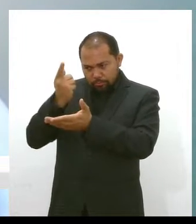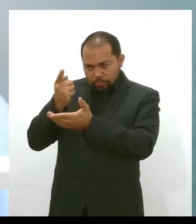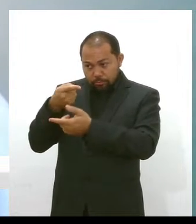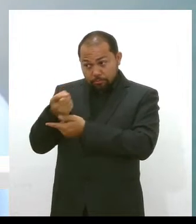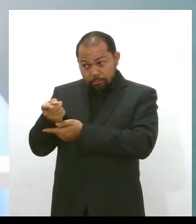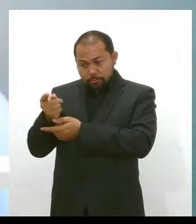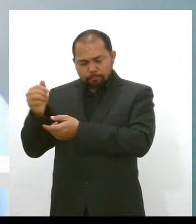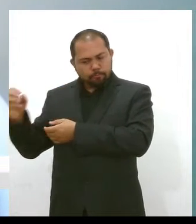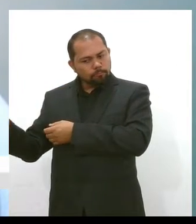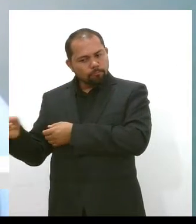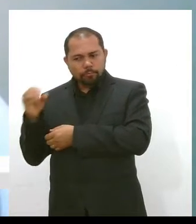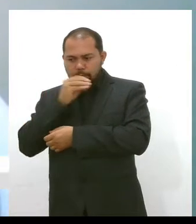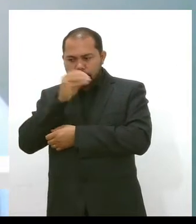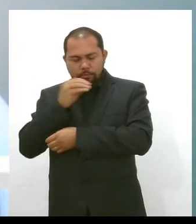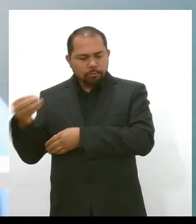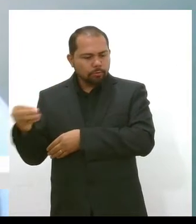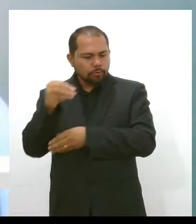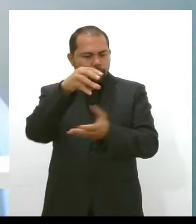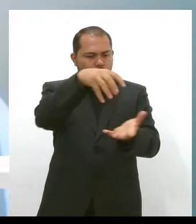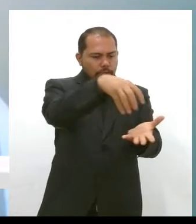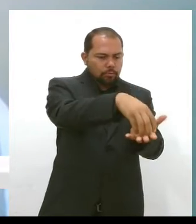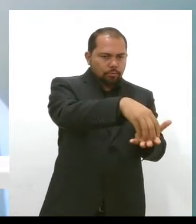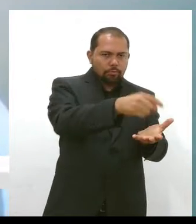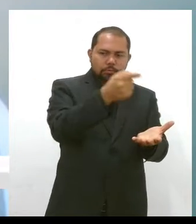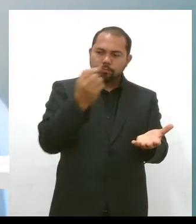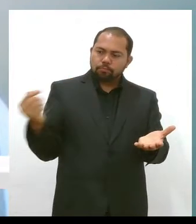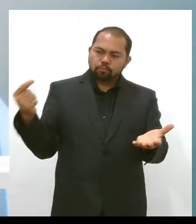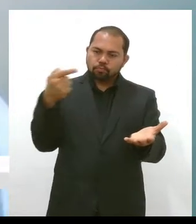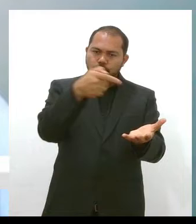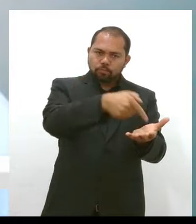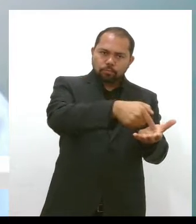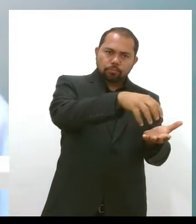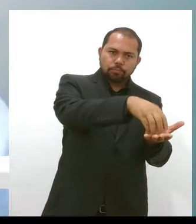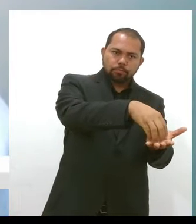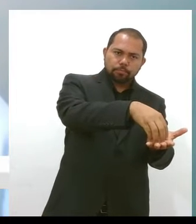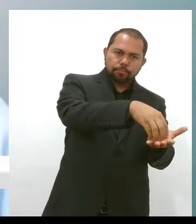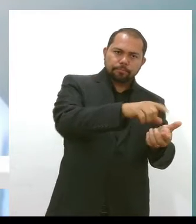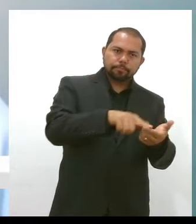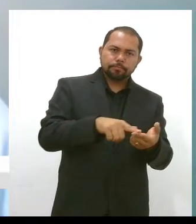logo. A forma de encaminhamento é muito fácil, muito rápido,